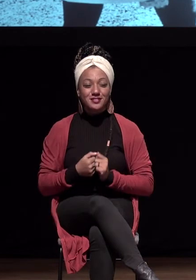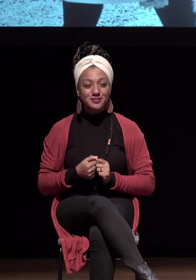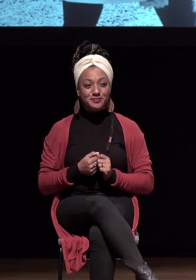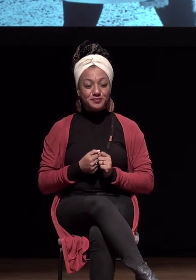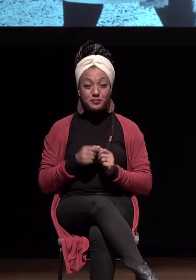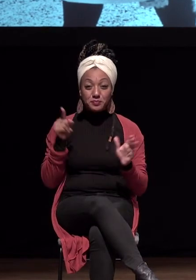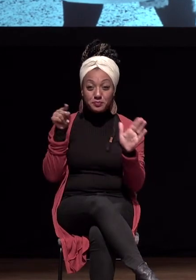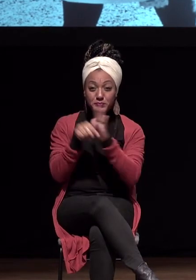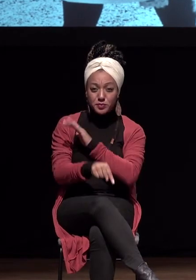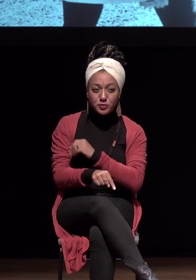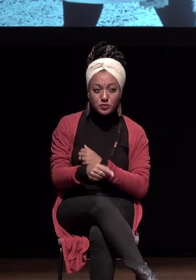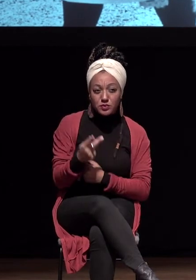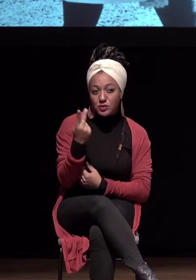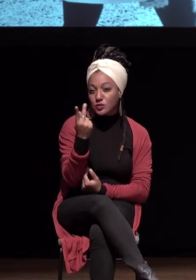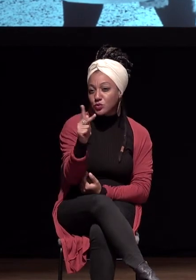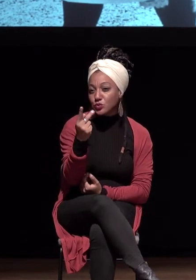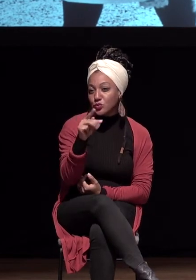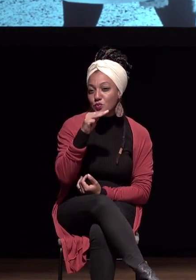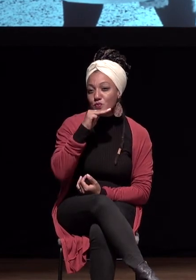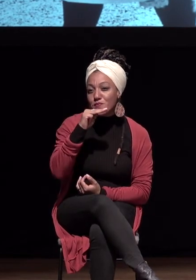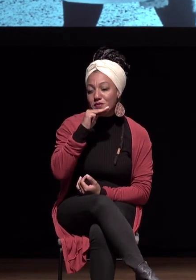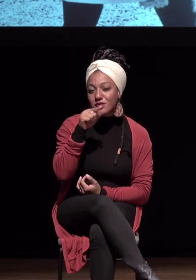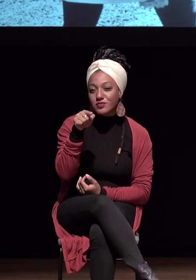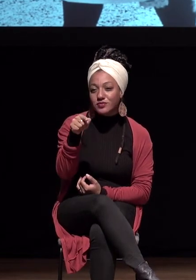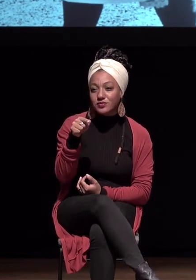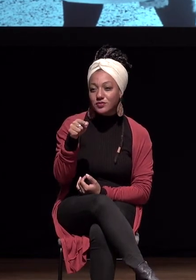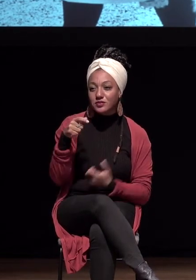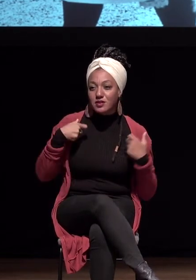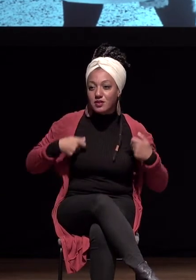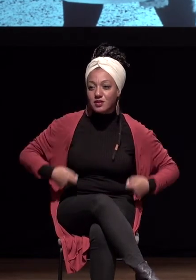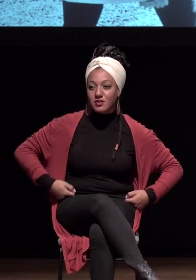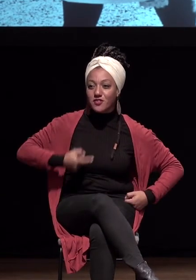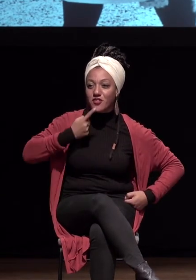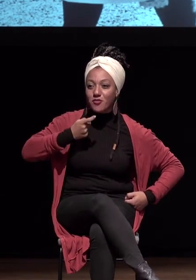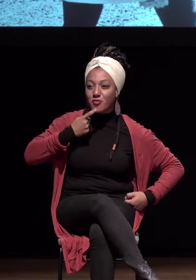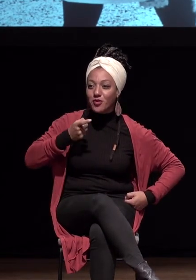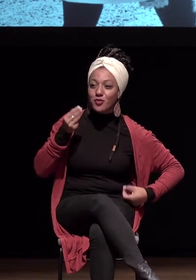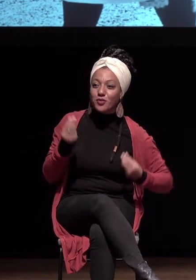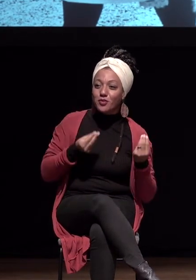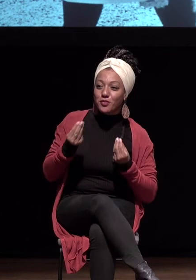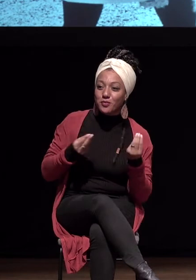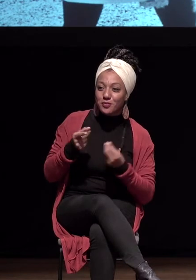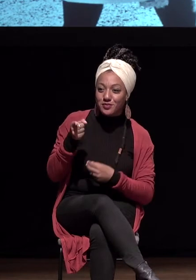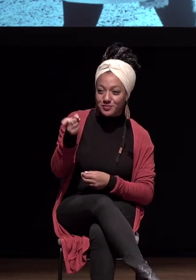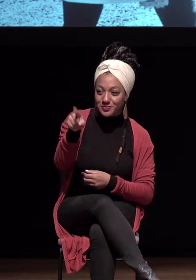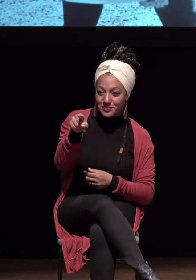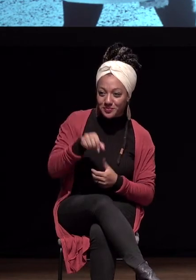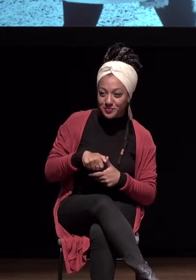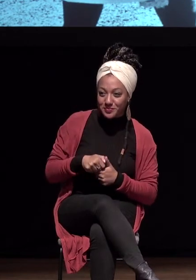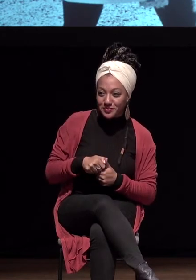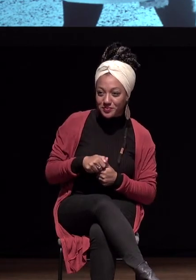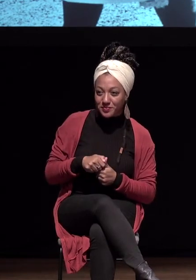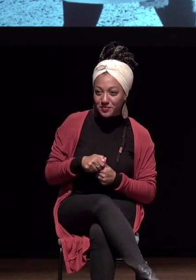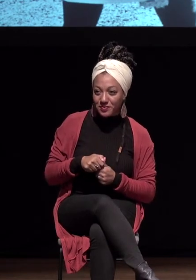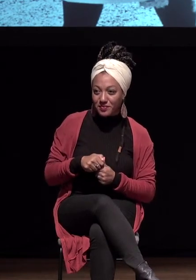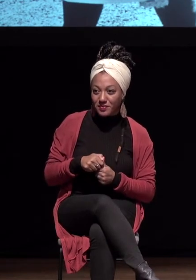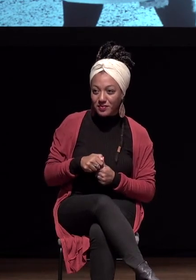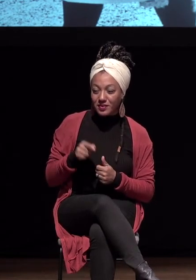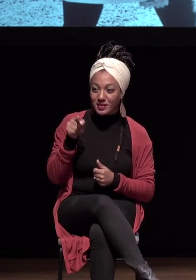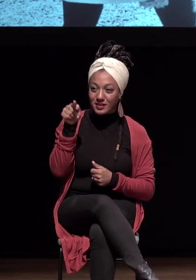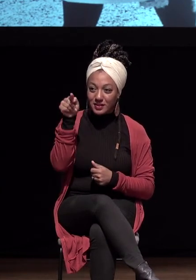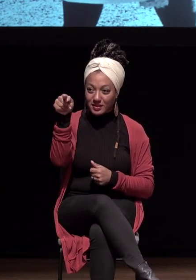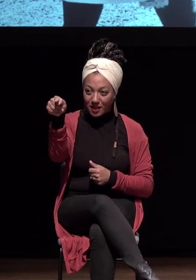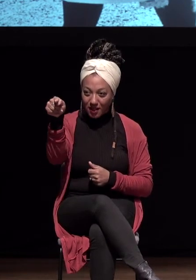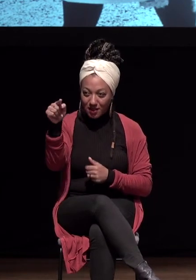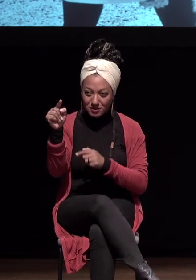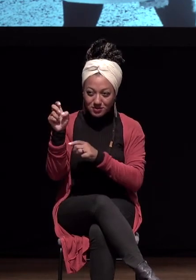Como era a sua manga, moça de vermelho? Atrás da moça que está de turbante.